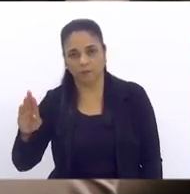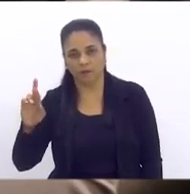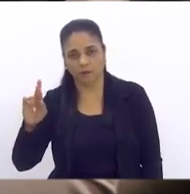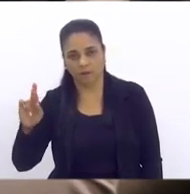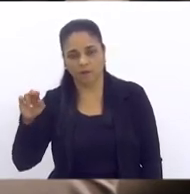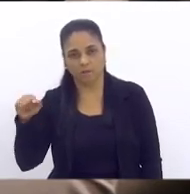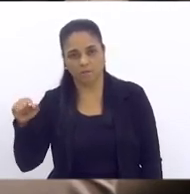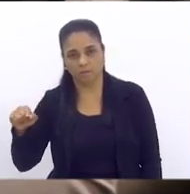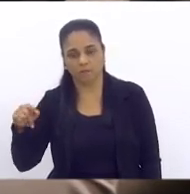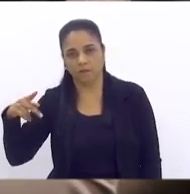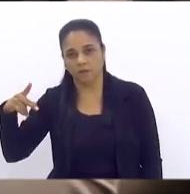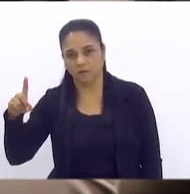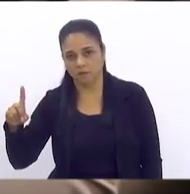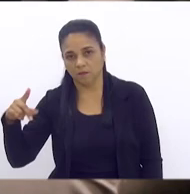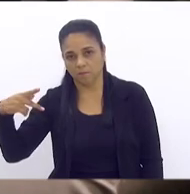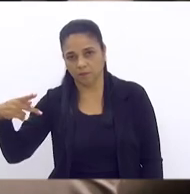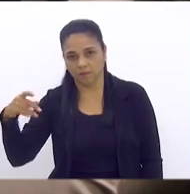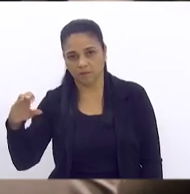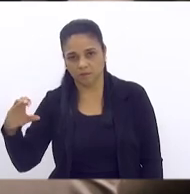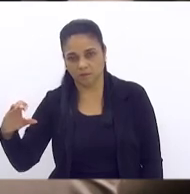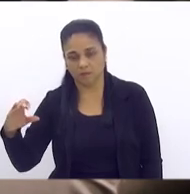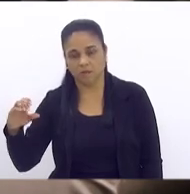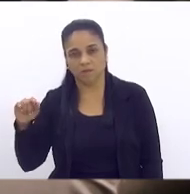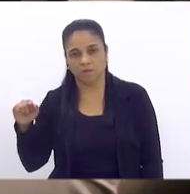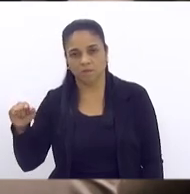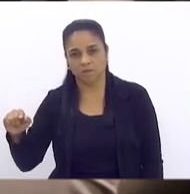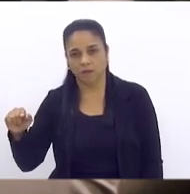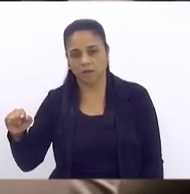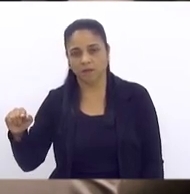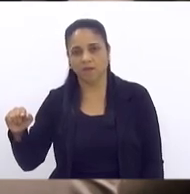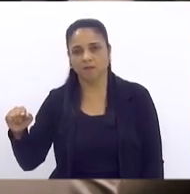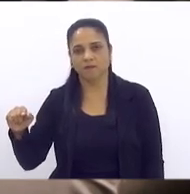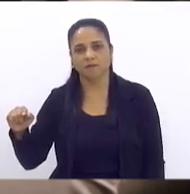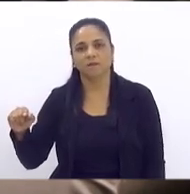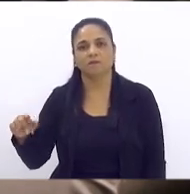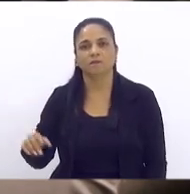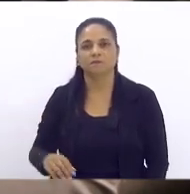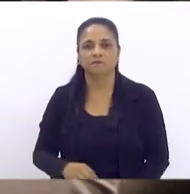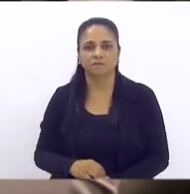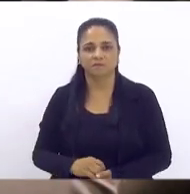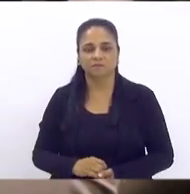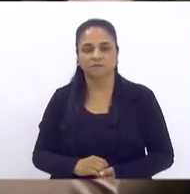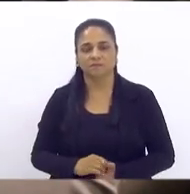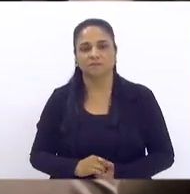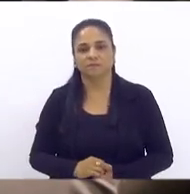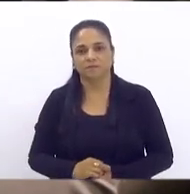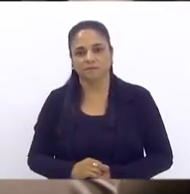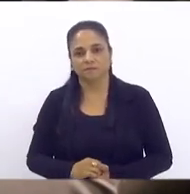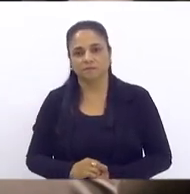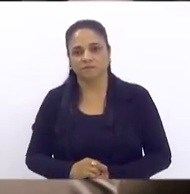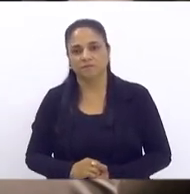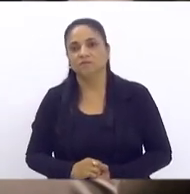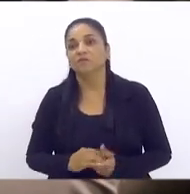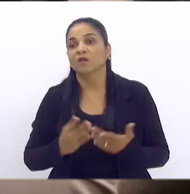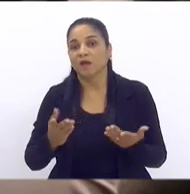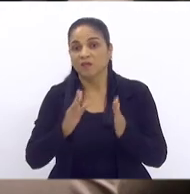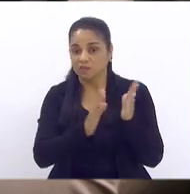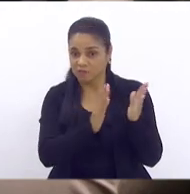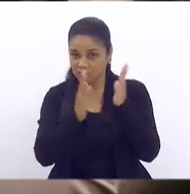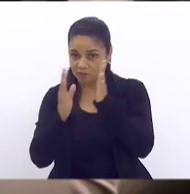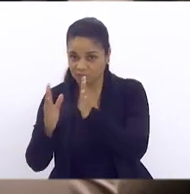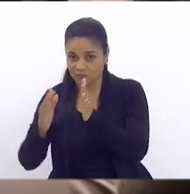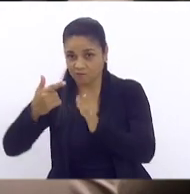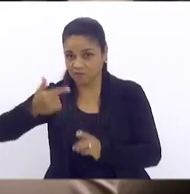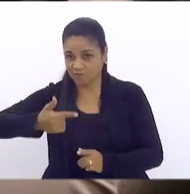https://www.marinha.mil.br/DPC/normas. Deputada, se a senhora quiser, eu posso até passar toda essa fala para a senhora. Uma segunda fase é o